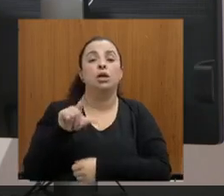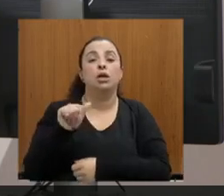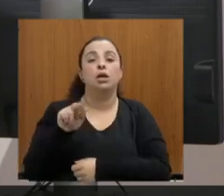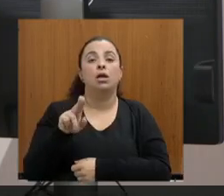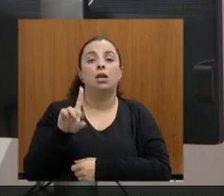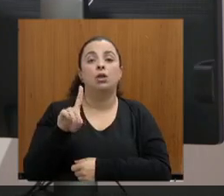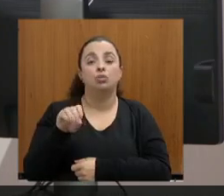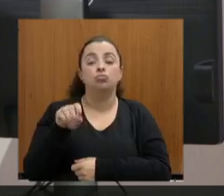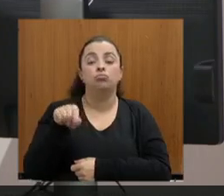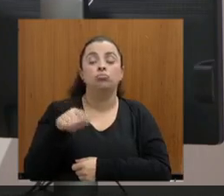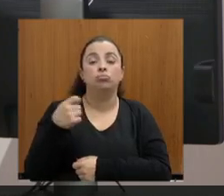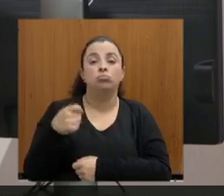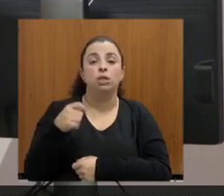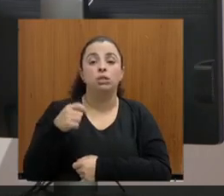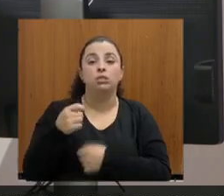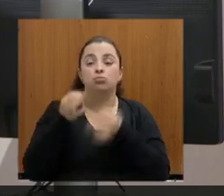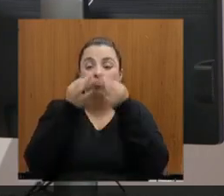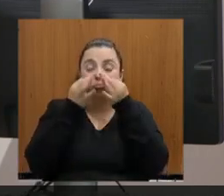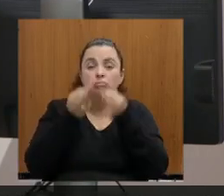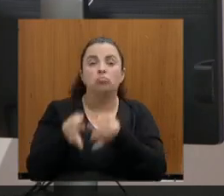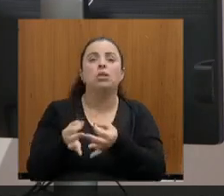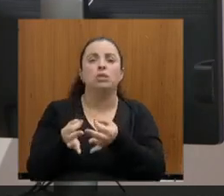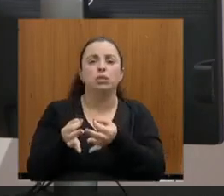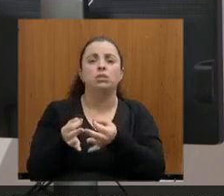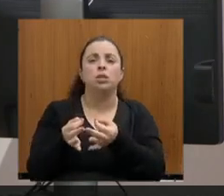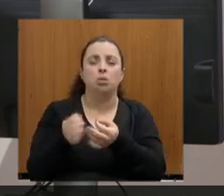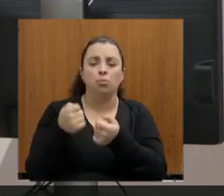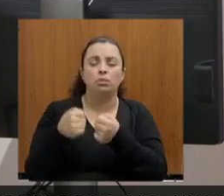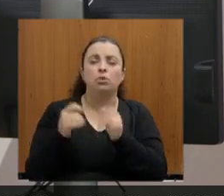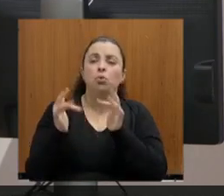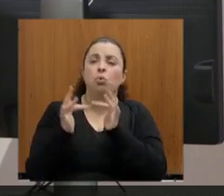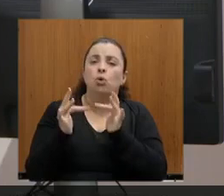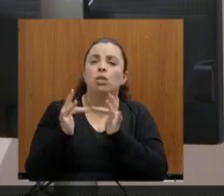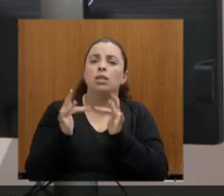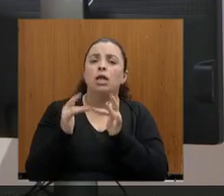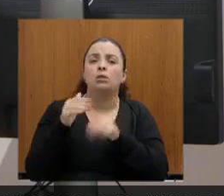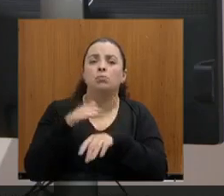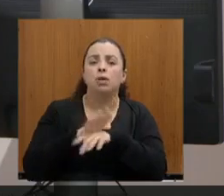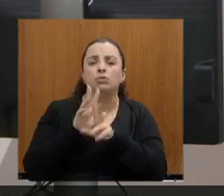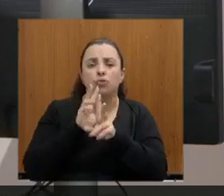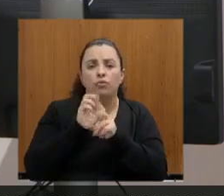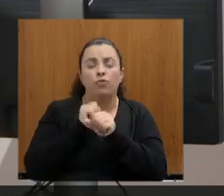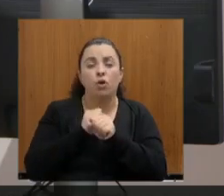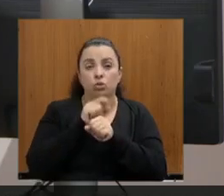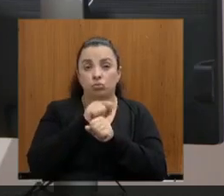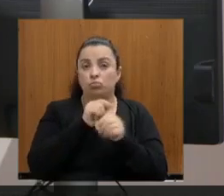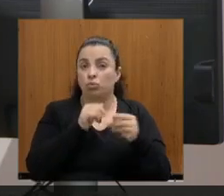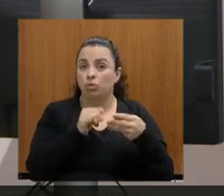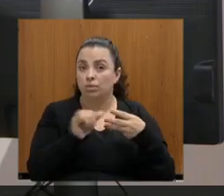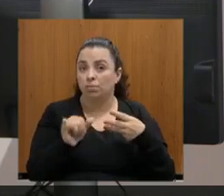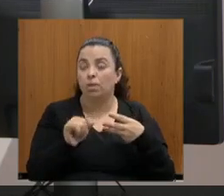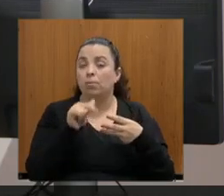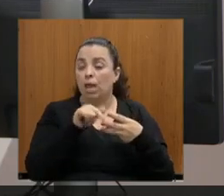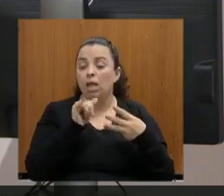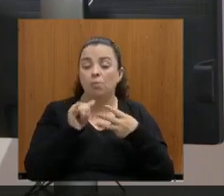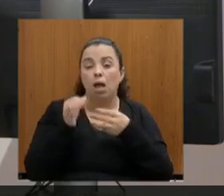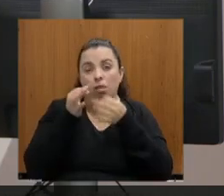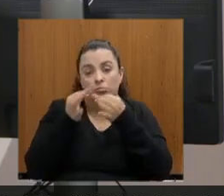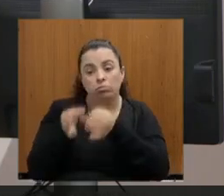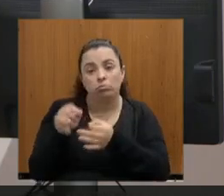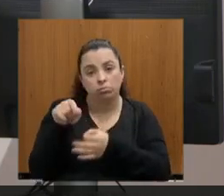um município que também tá precisando de uma assistência de uma de um contato mais forte com a Cemig para que a Cemig possa dar essa atenção